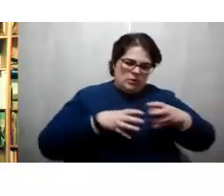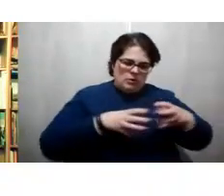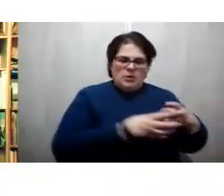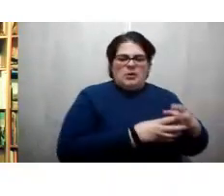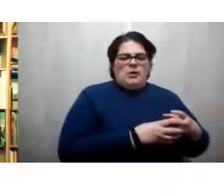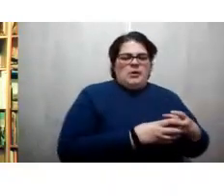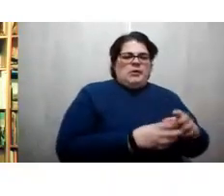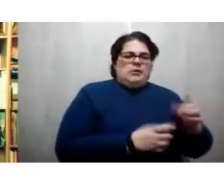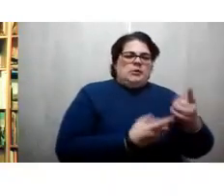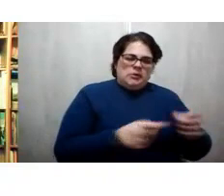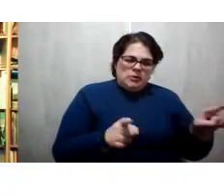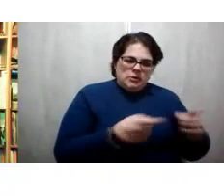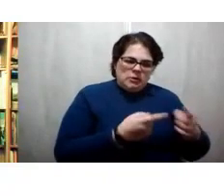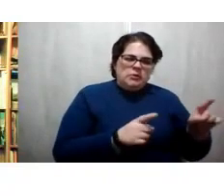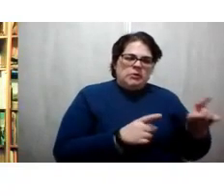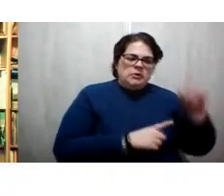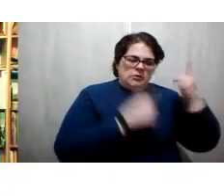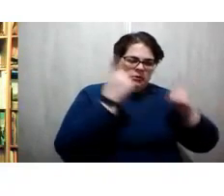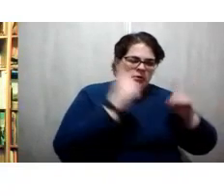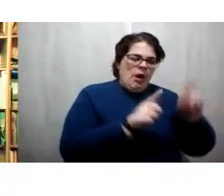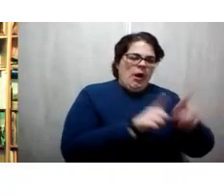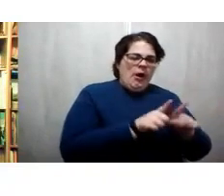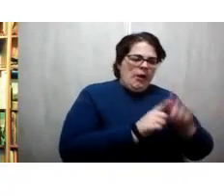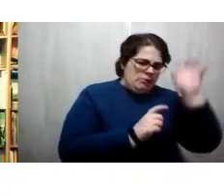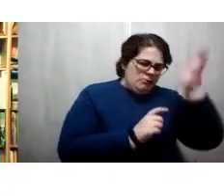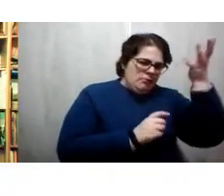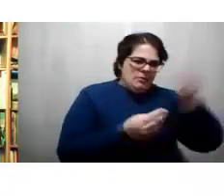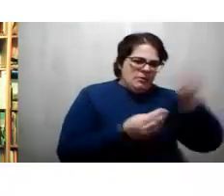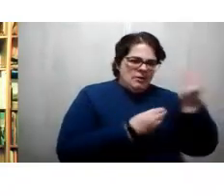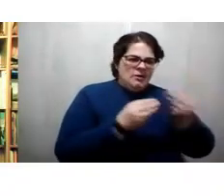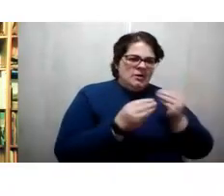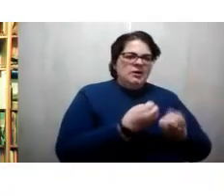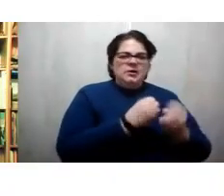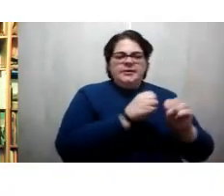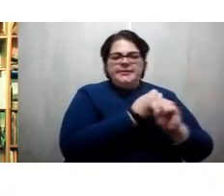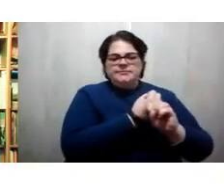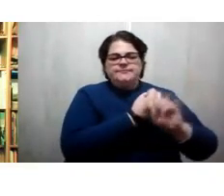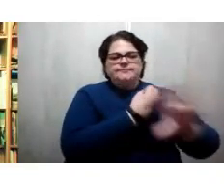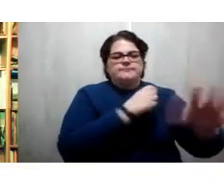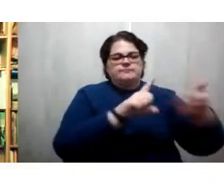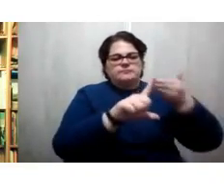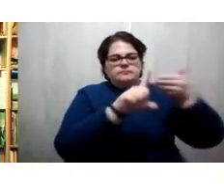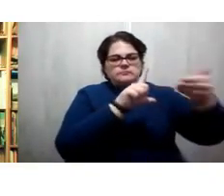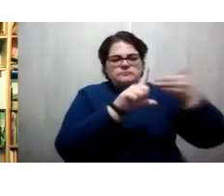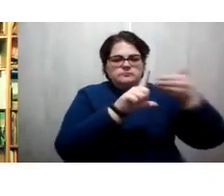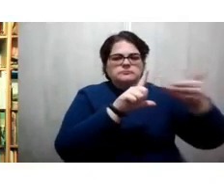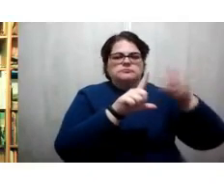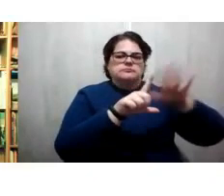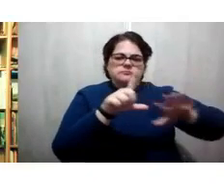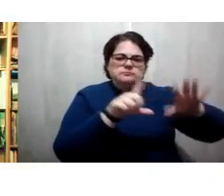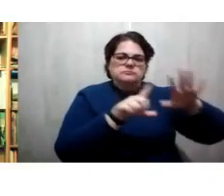e também resolver os detalhes da transmissão pelo Facebook. Porque o carnaval,